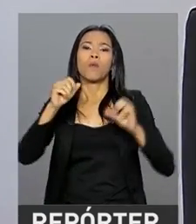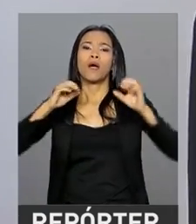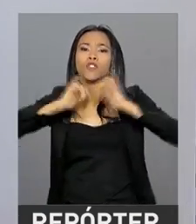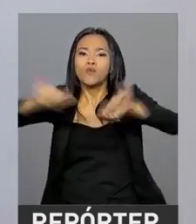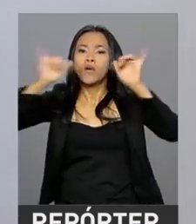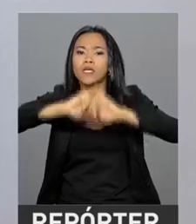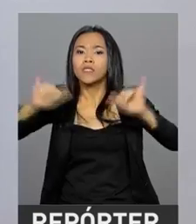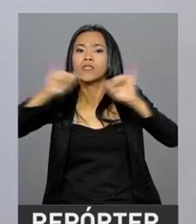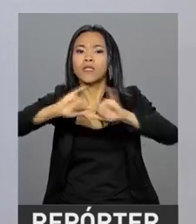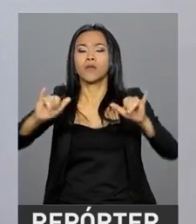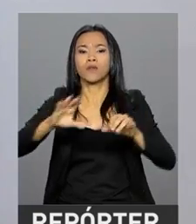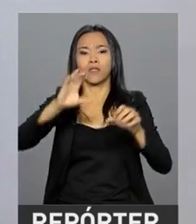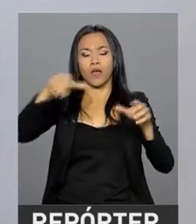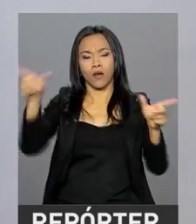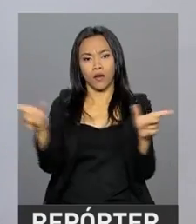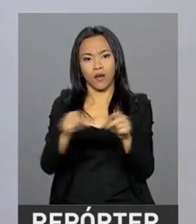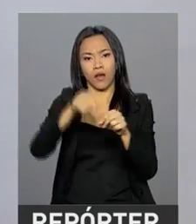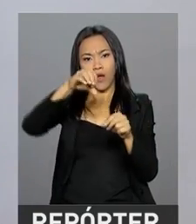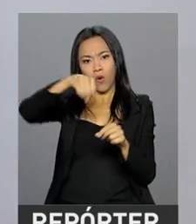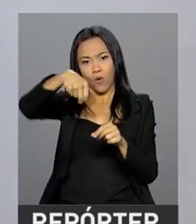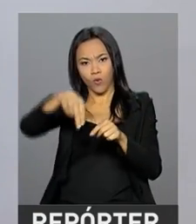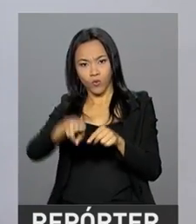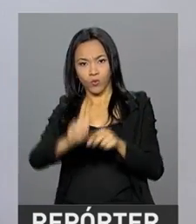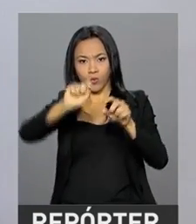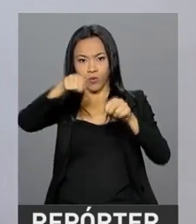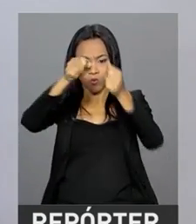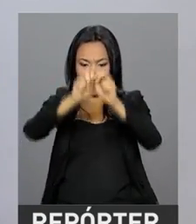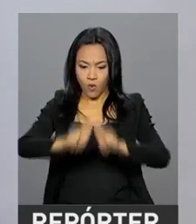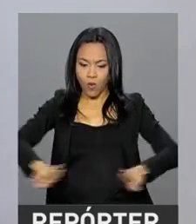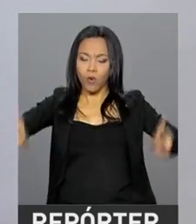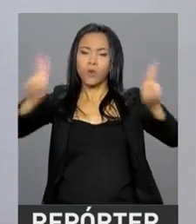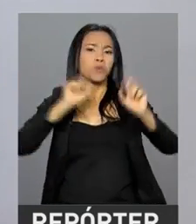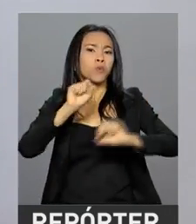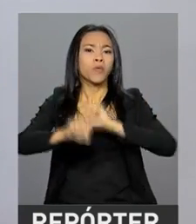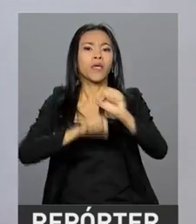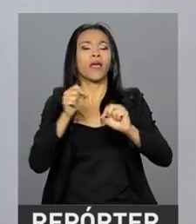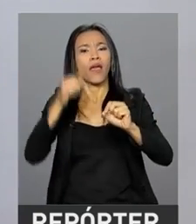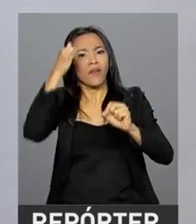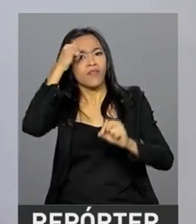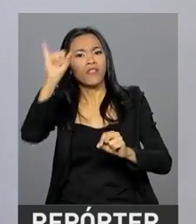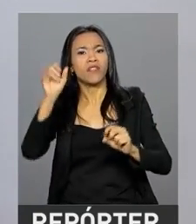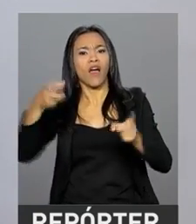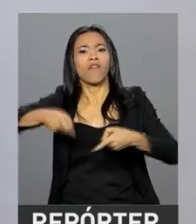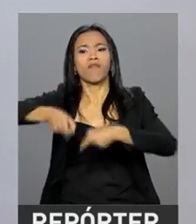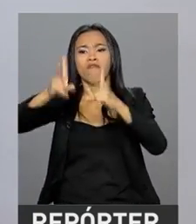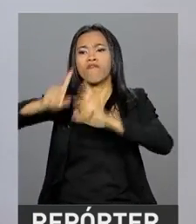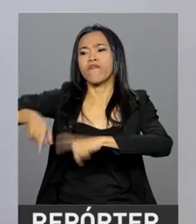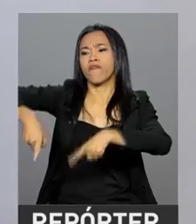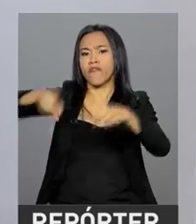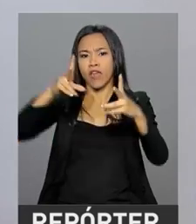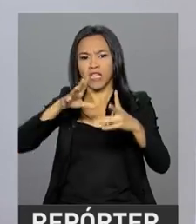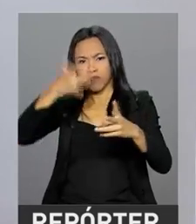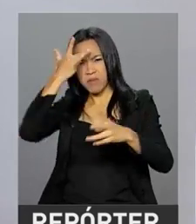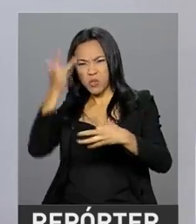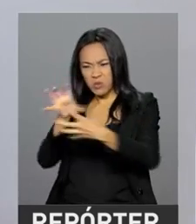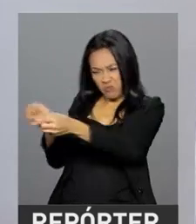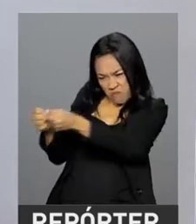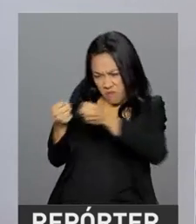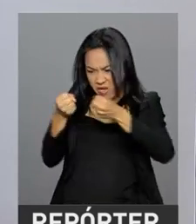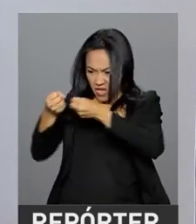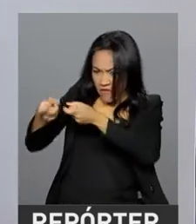ONU que é uma campanha para combate ao tráfico de pessoas é um problema que preocupa o nosso país